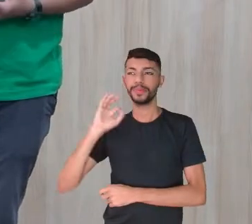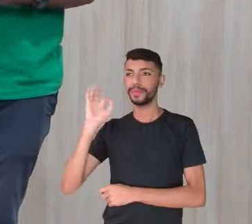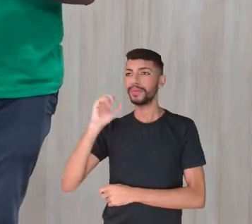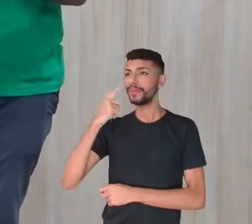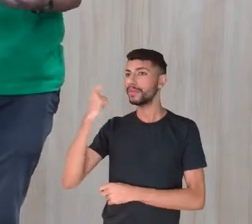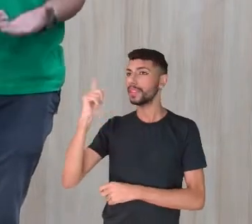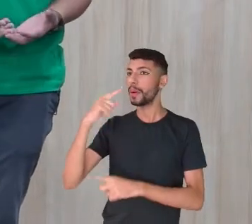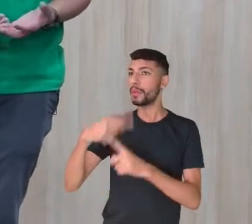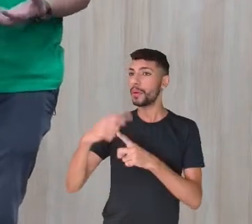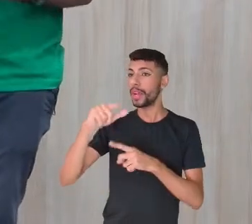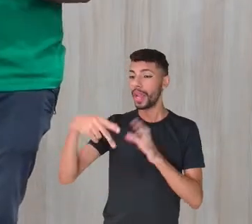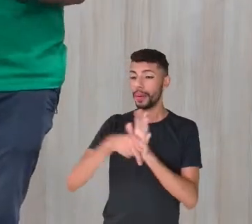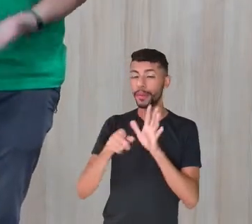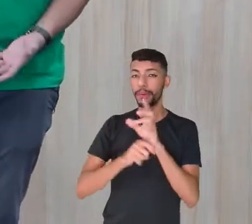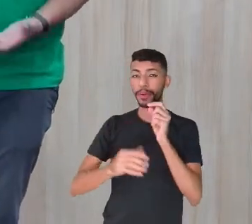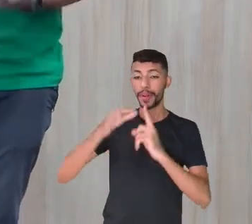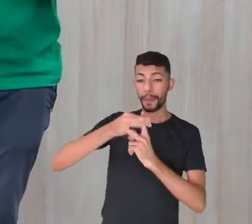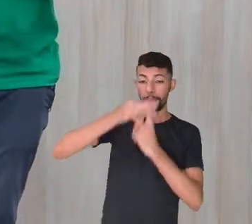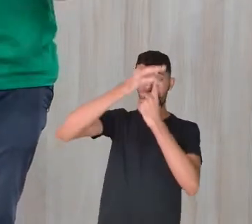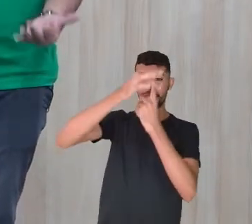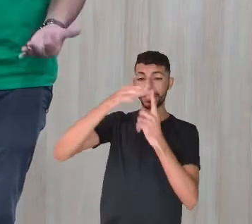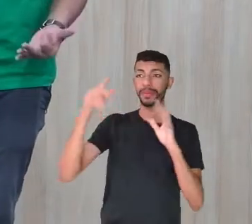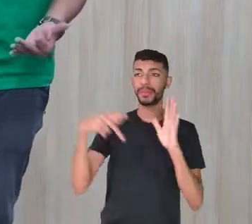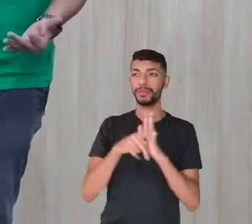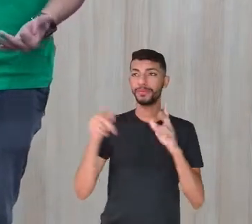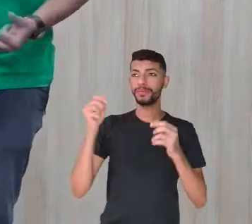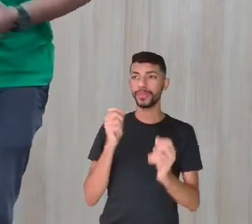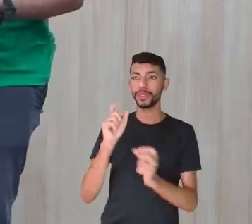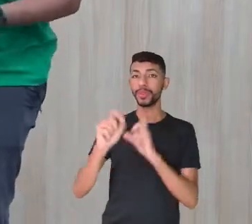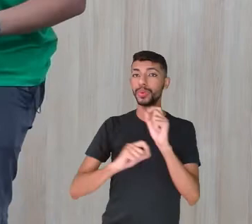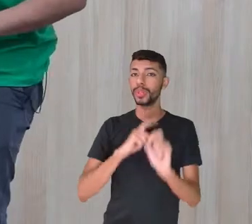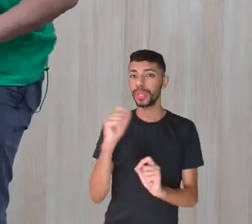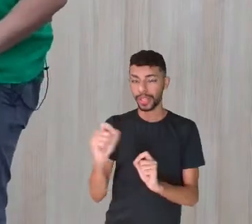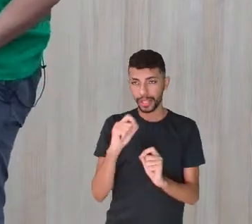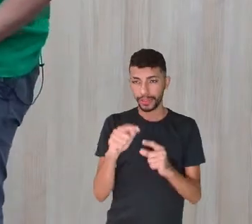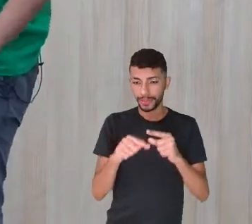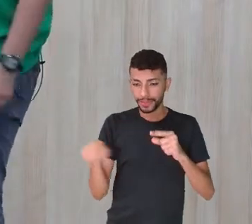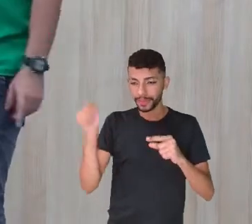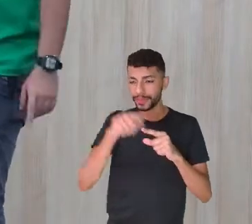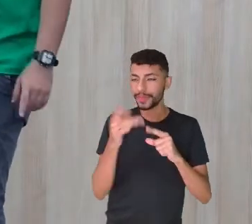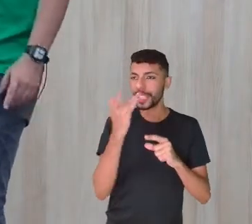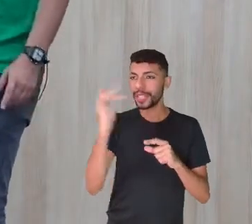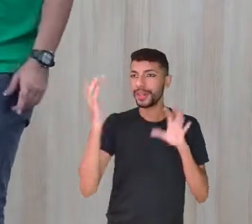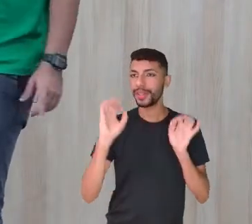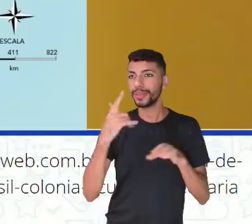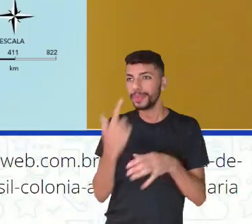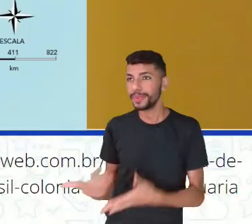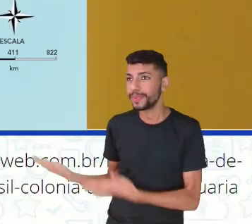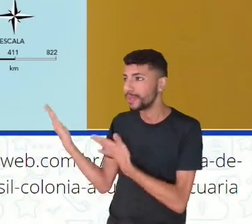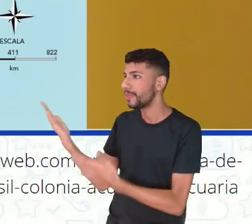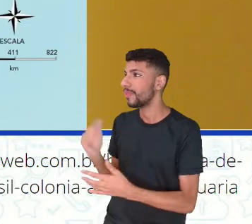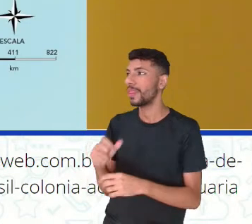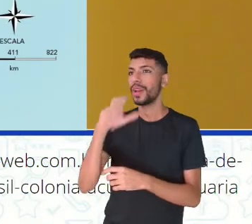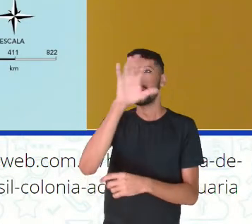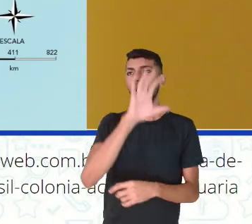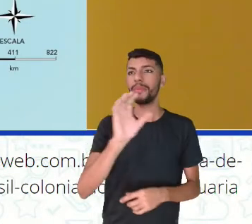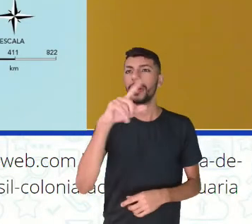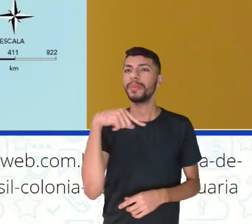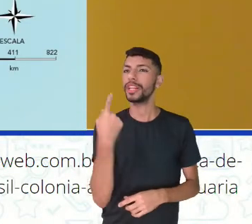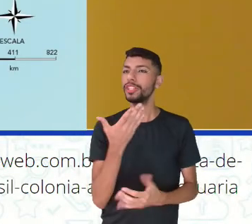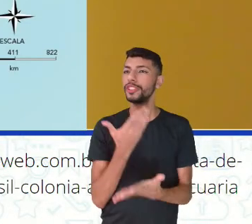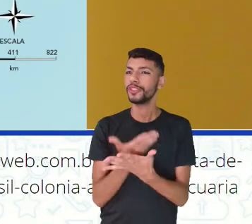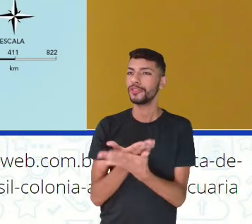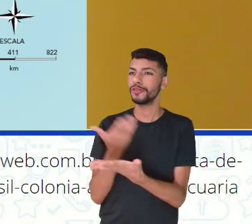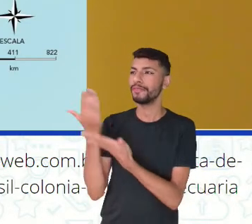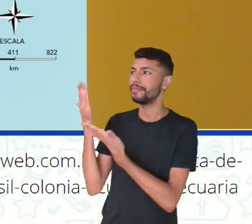o coração do ciclo do ouro, né, pessoal? Então, olha aqui esse mapinha que a gente já está trabalhando com ele,